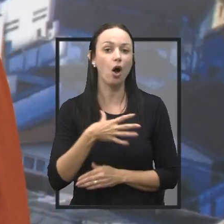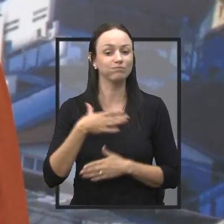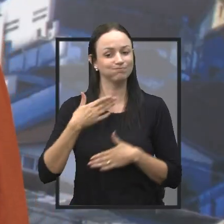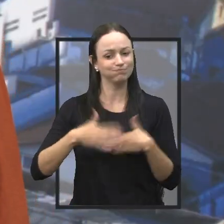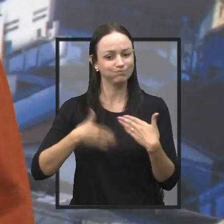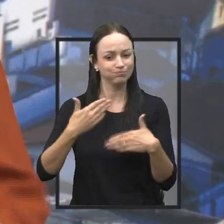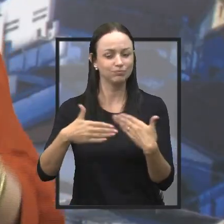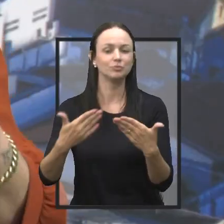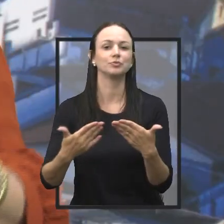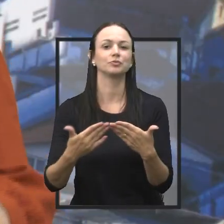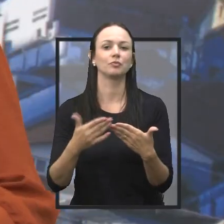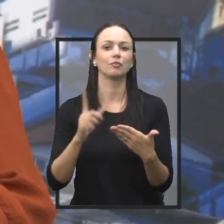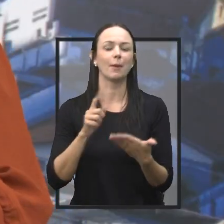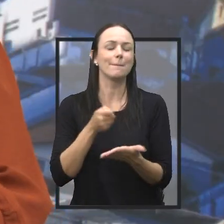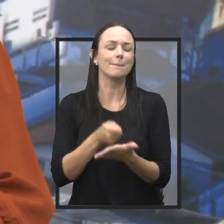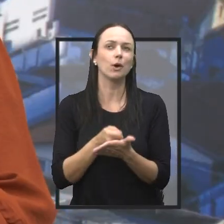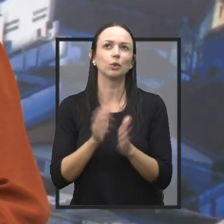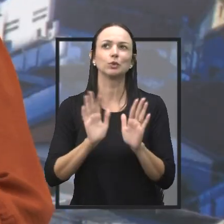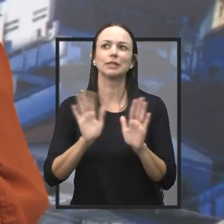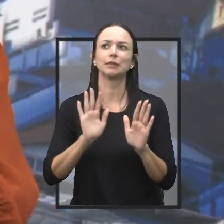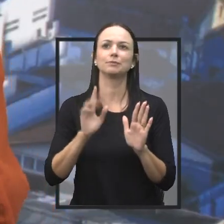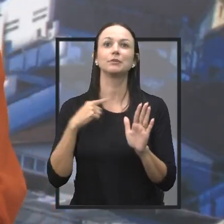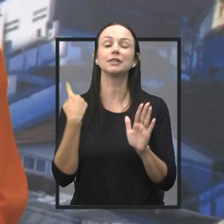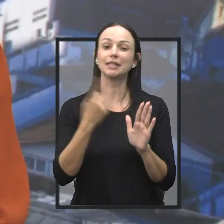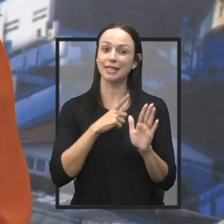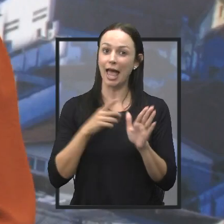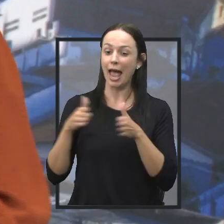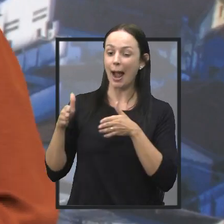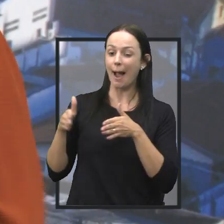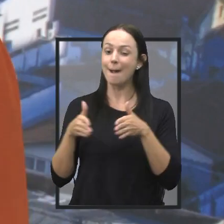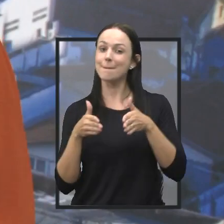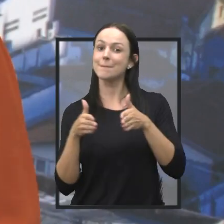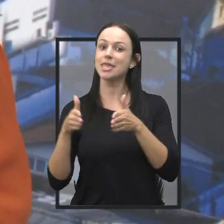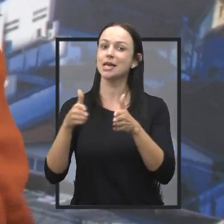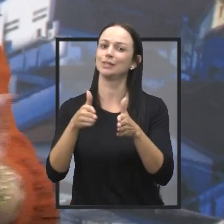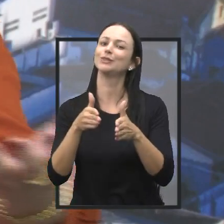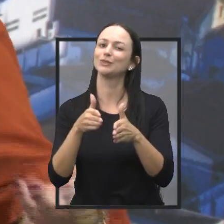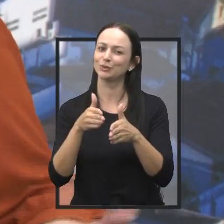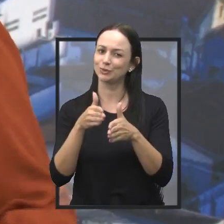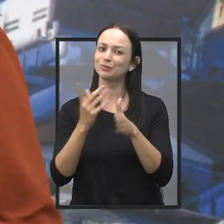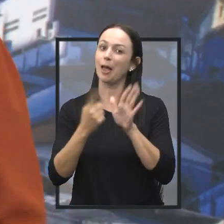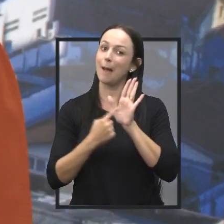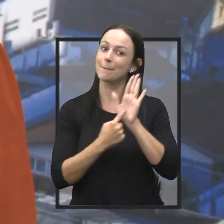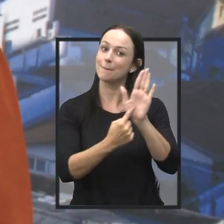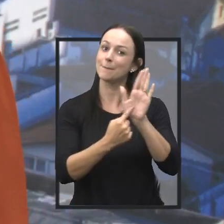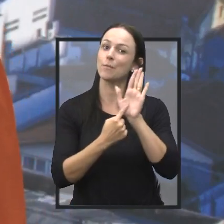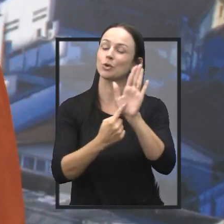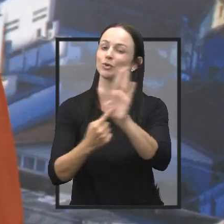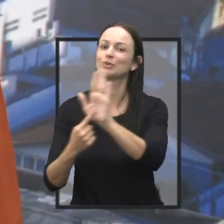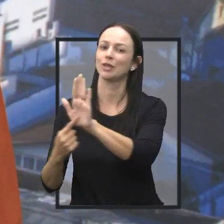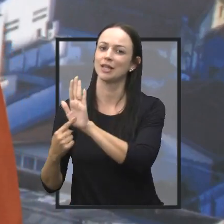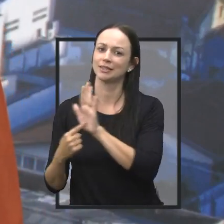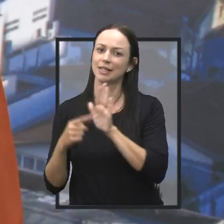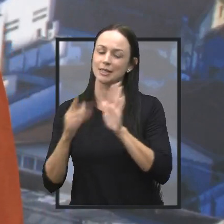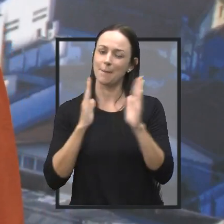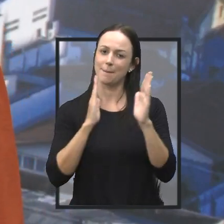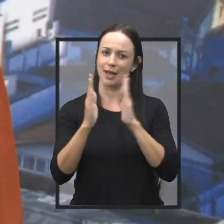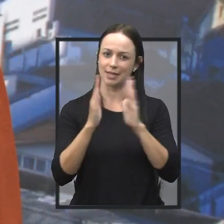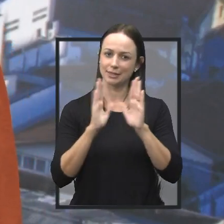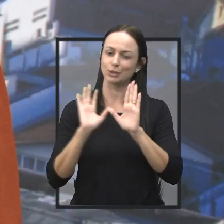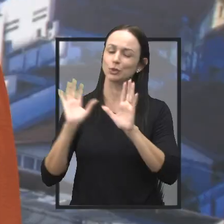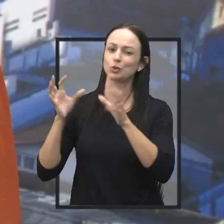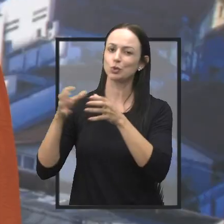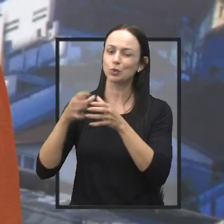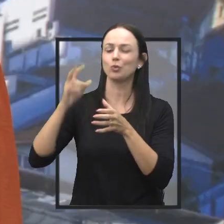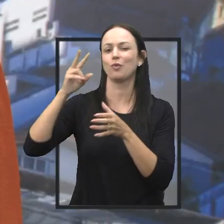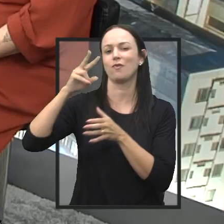gente está impondo não, estamos caminhando, né, que está sendo apresentada nesse mandato pelos